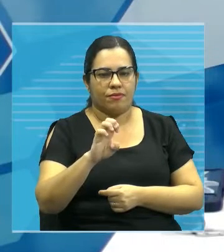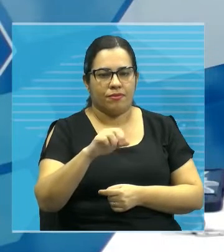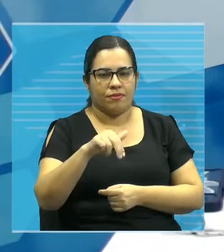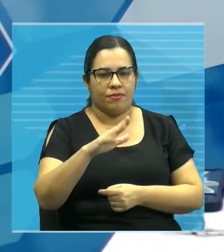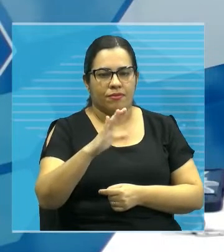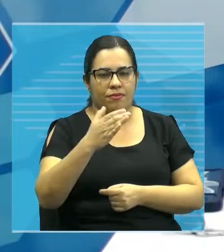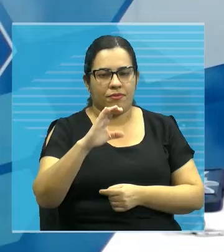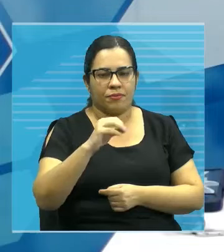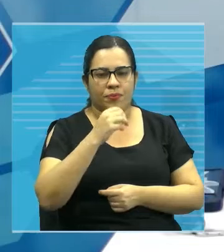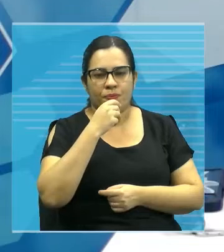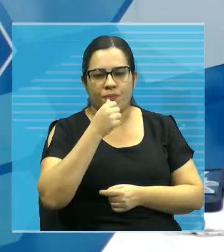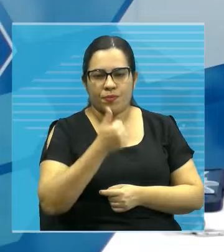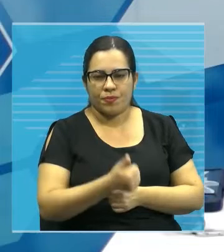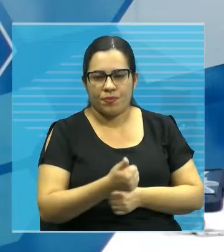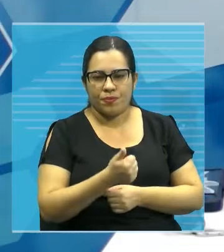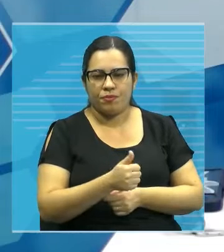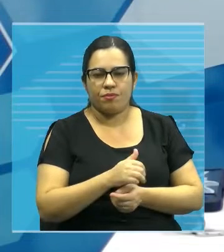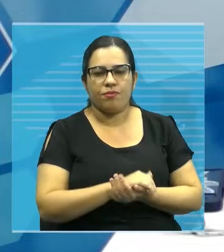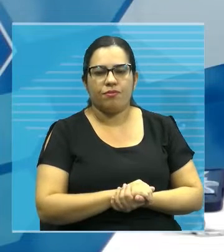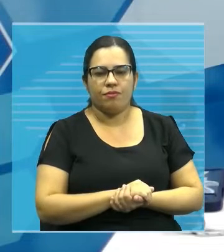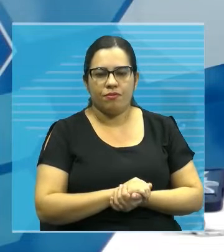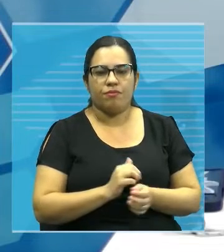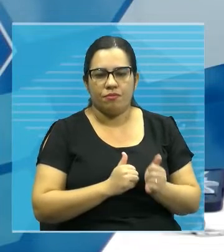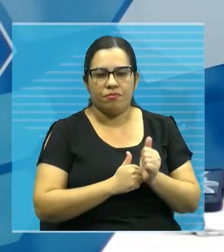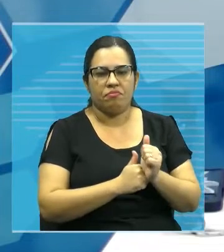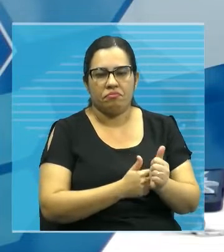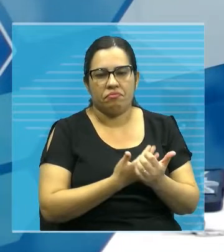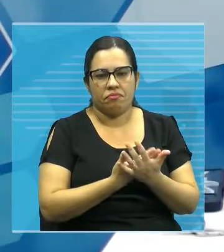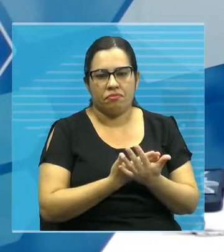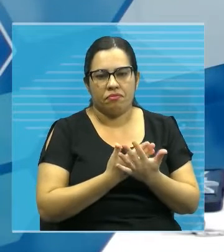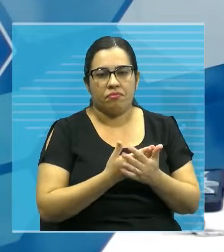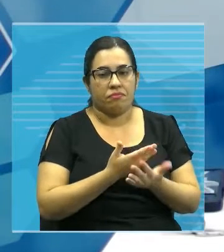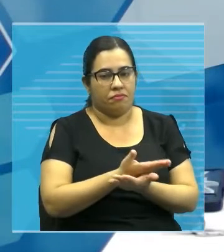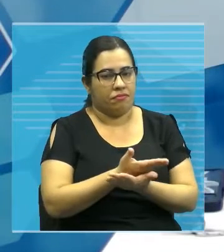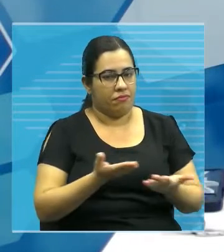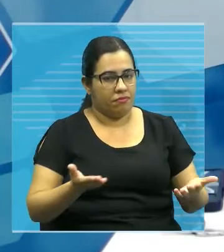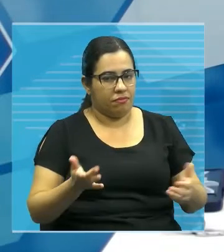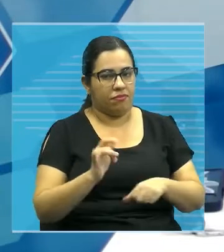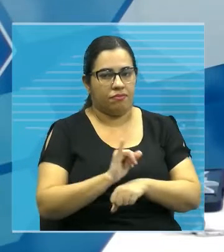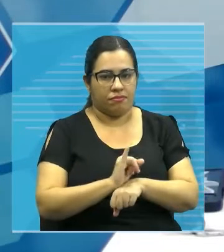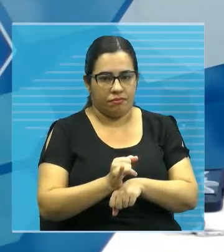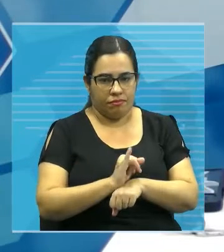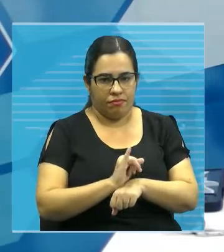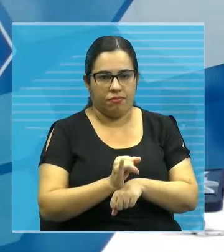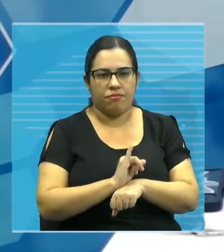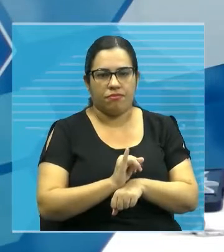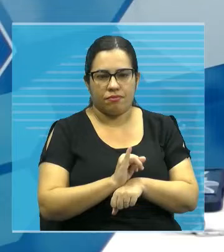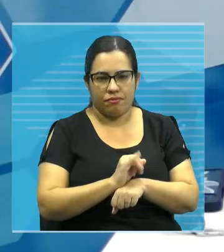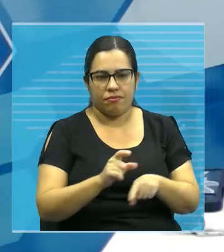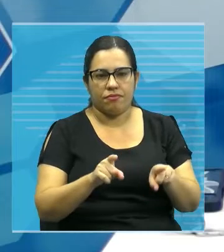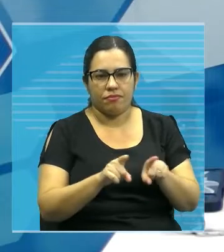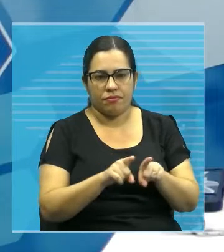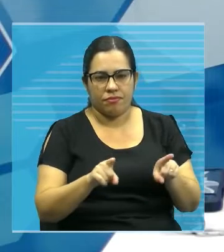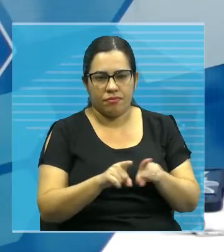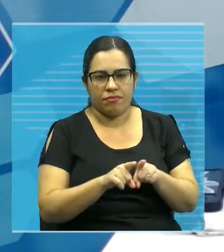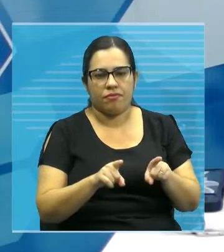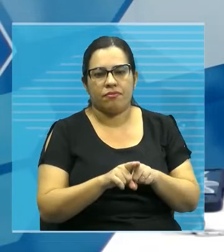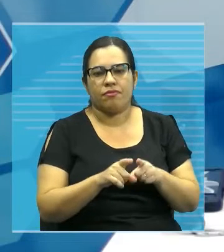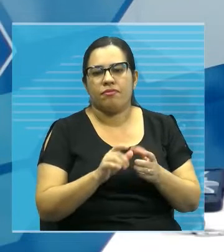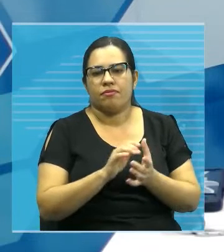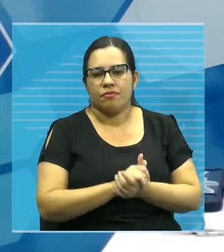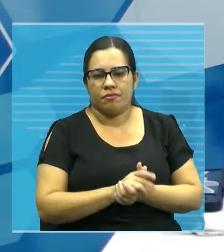eu acho que quem tá acompanhando ela com a gente hoje aqui e o pessoal do YouTube também né Cairo